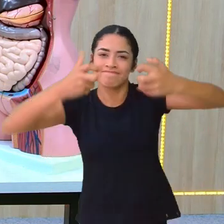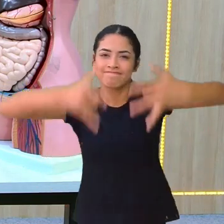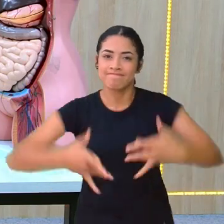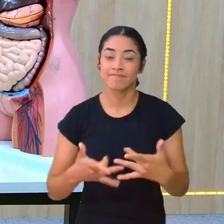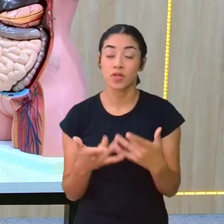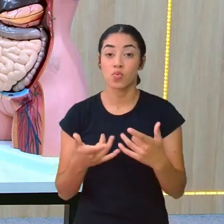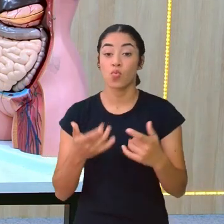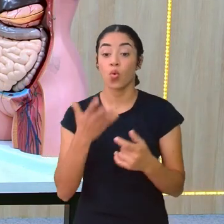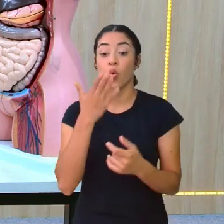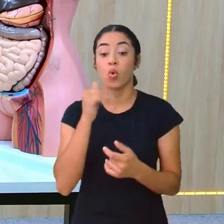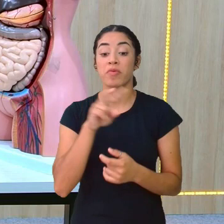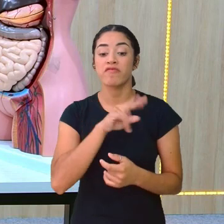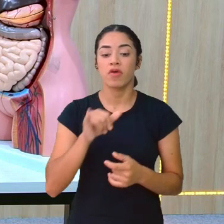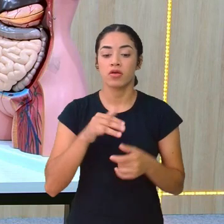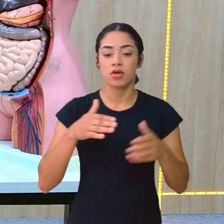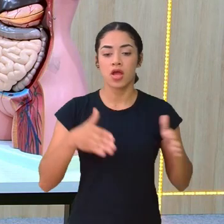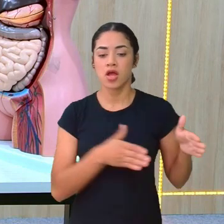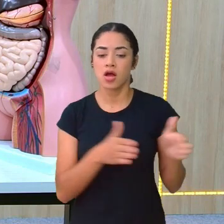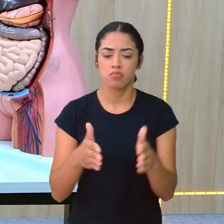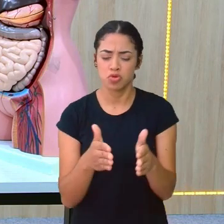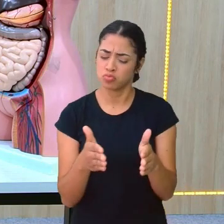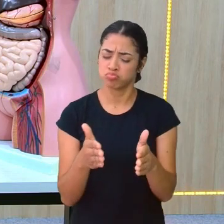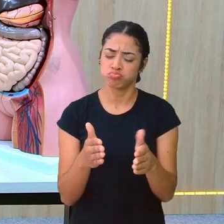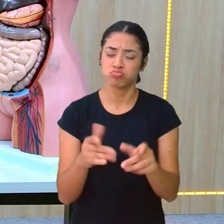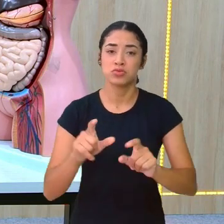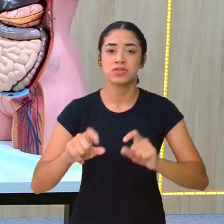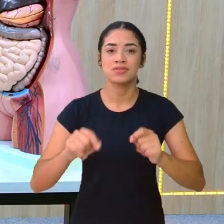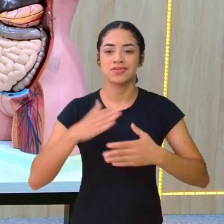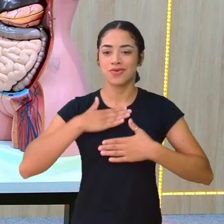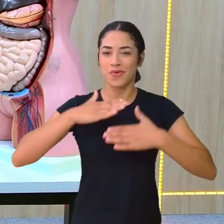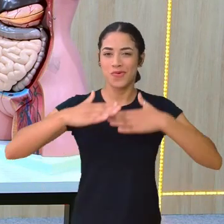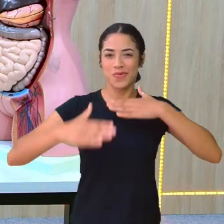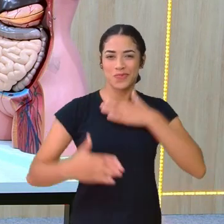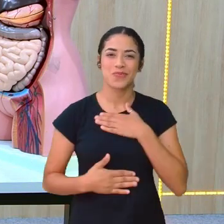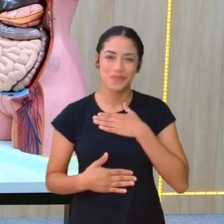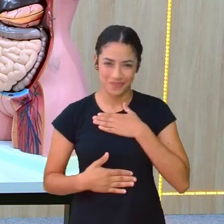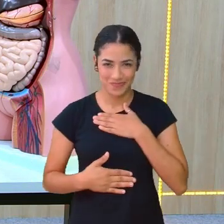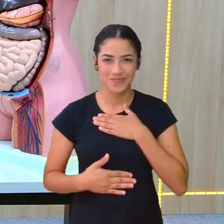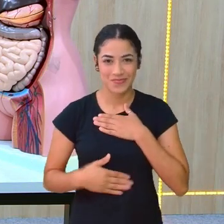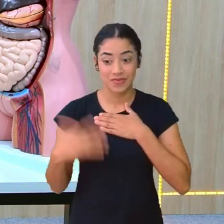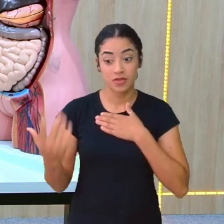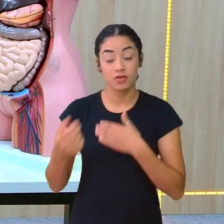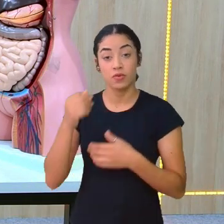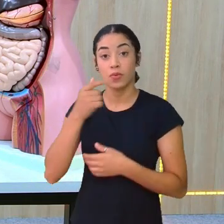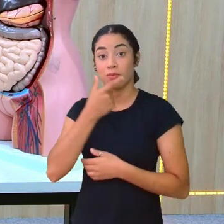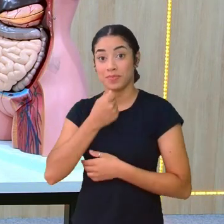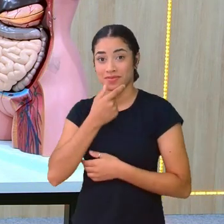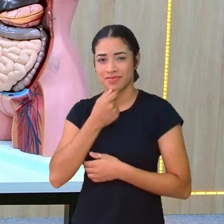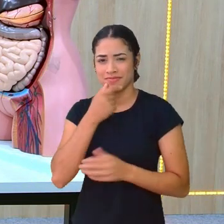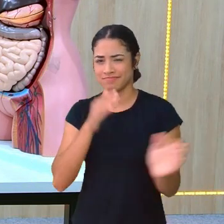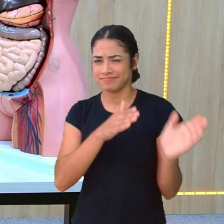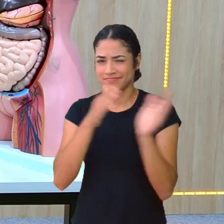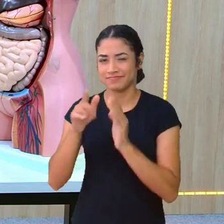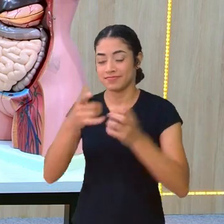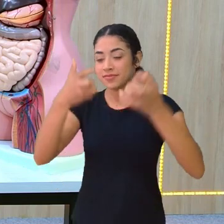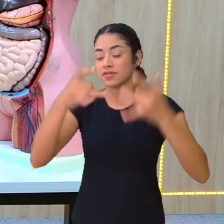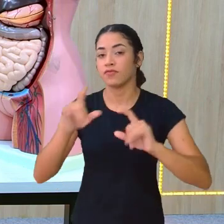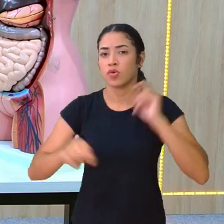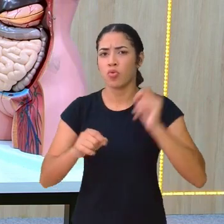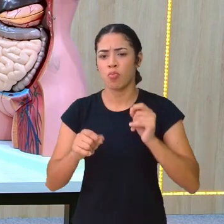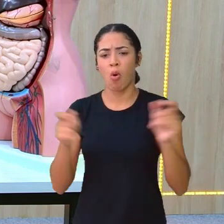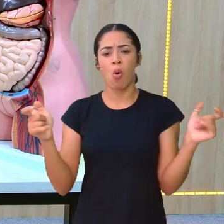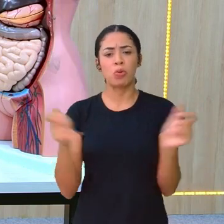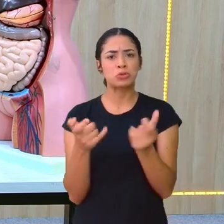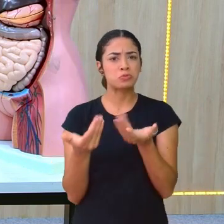vai passar por um longo caminho. E aí, o nosso participante aí da aula está dizendo, mas por onde vai